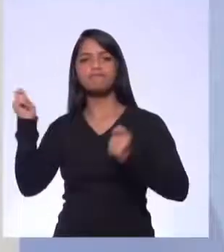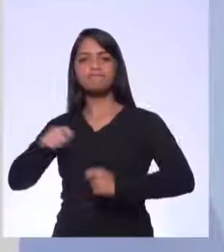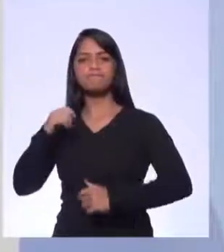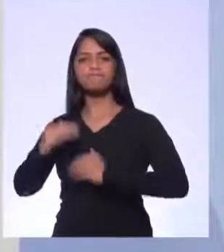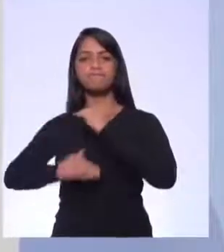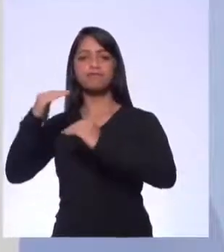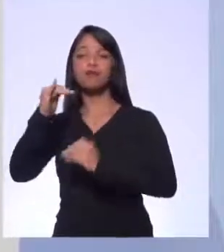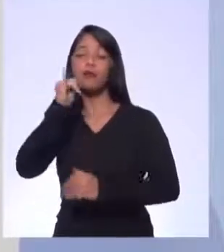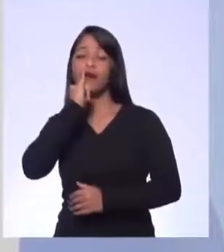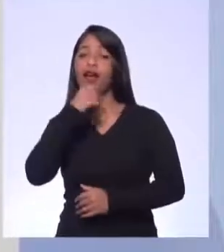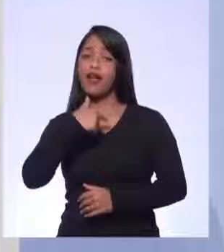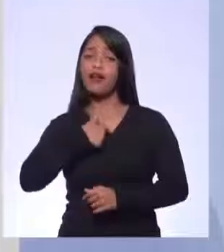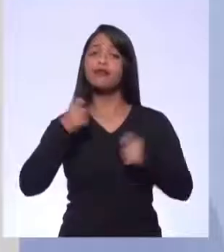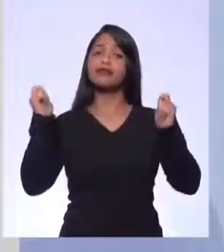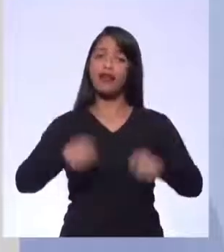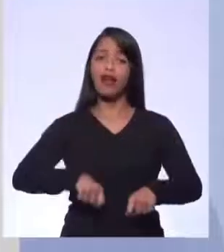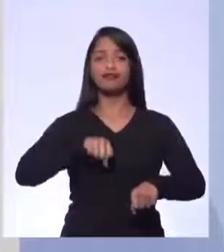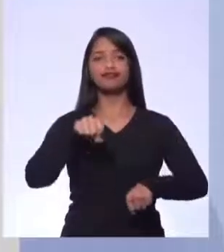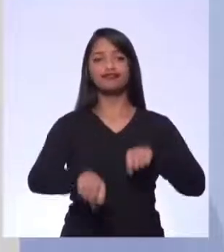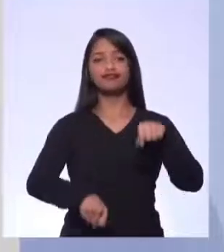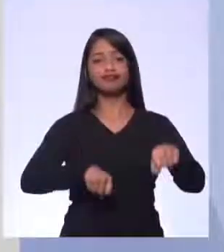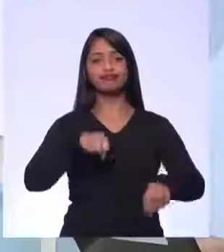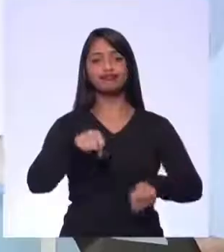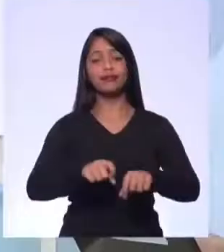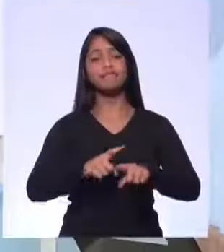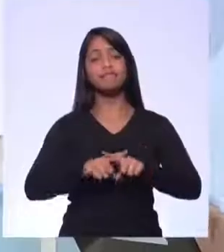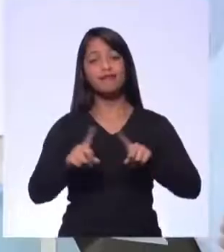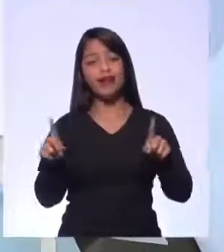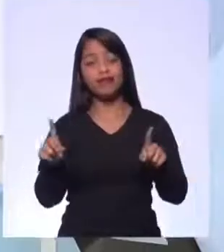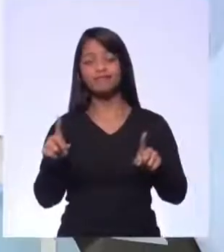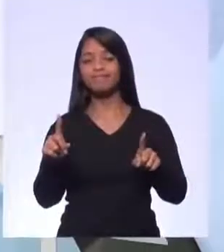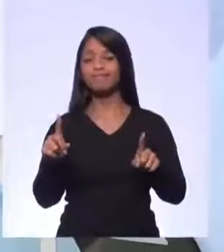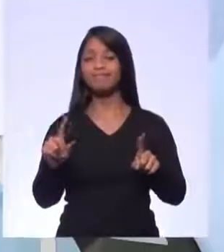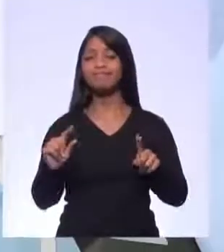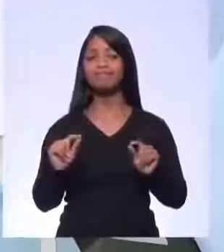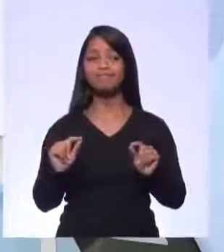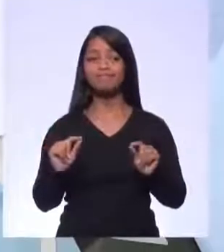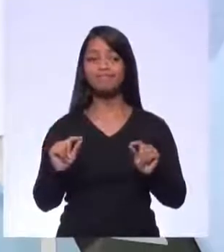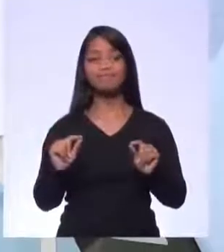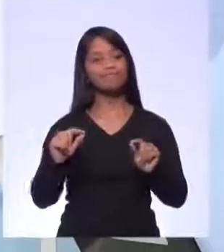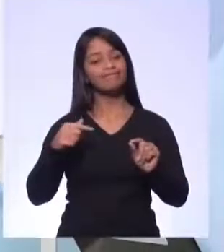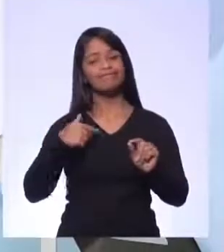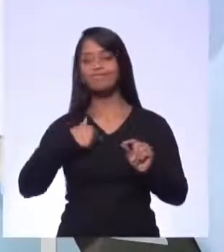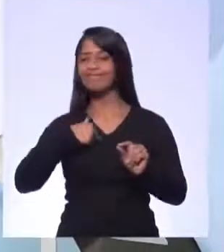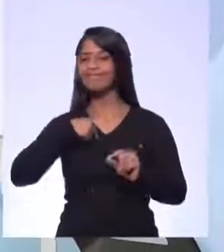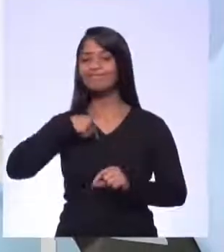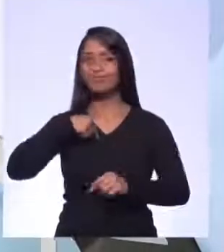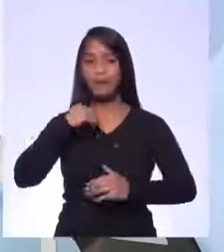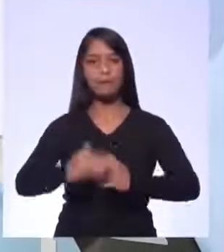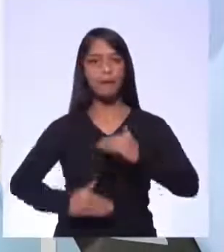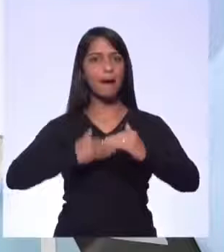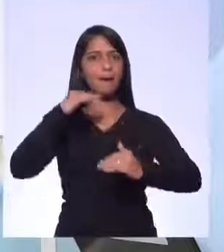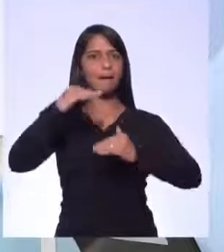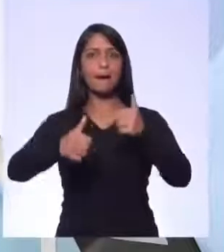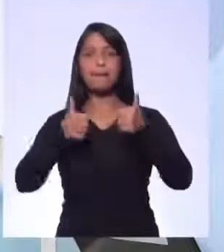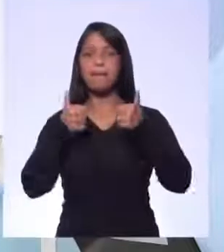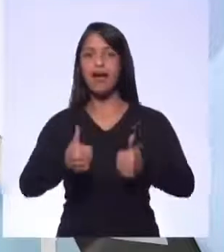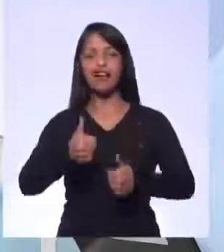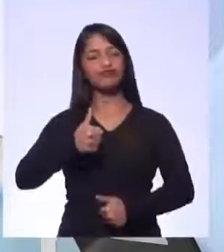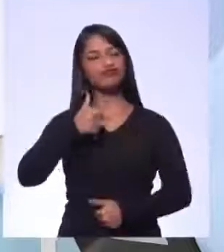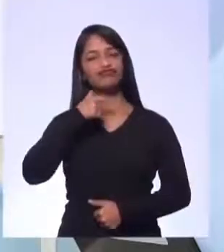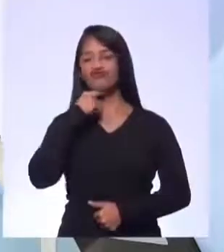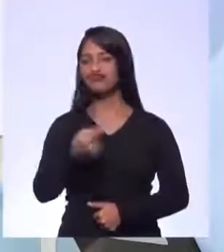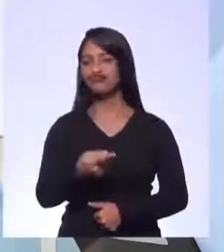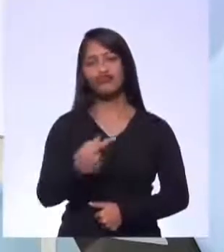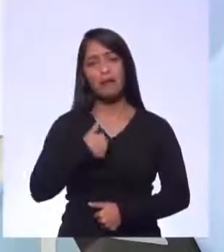de andar de bicicleta, mas infelizmente, eu não desenvolvi essa capacidade, né? Eu morro de medo de andar de bike e